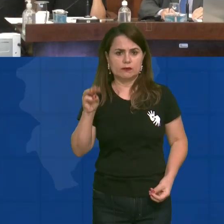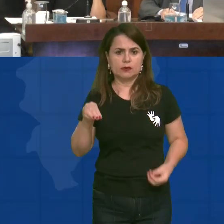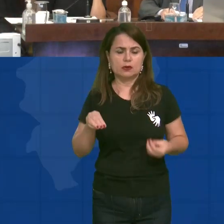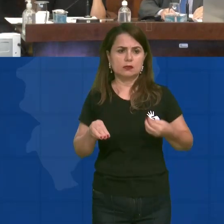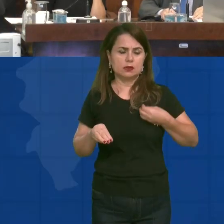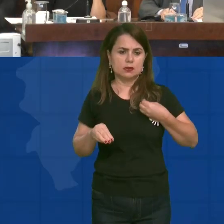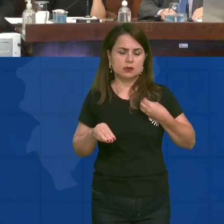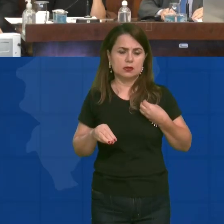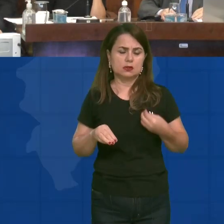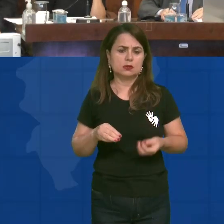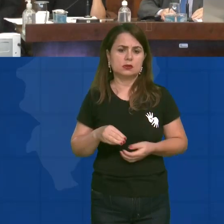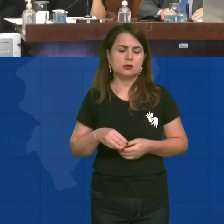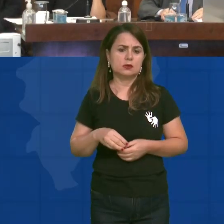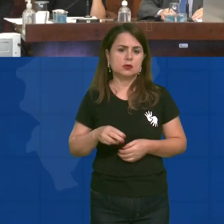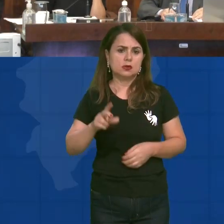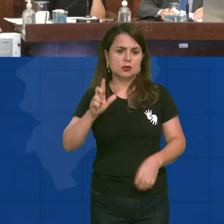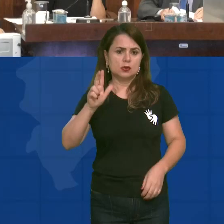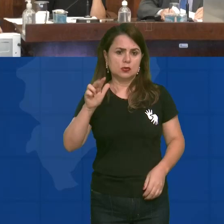Ivan negão presente